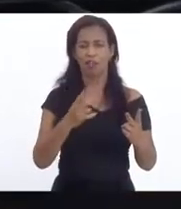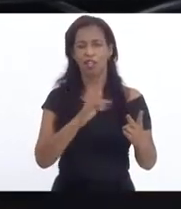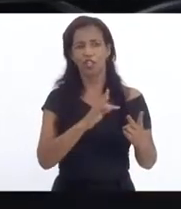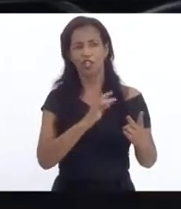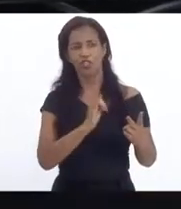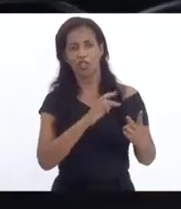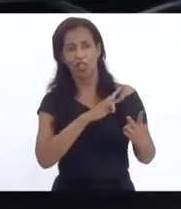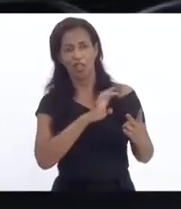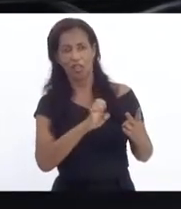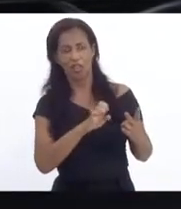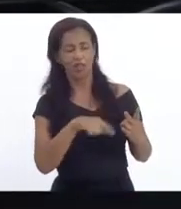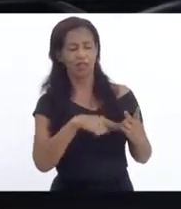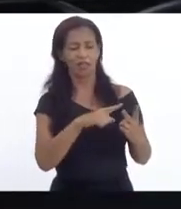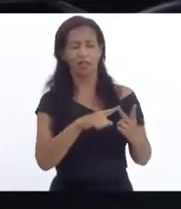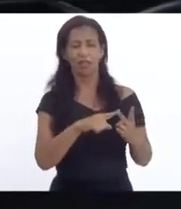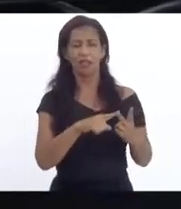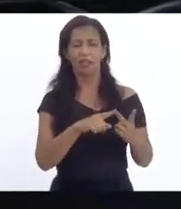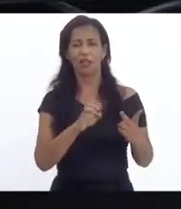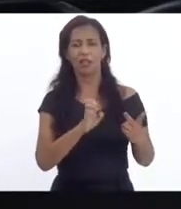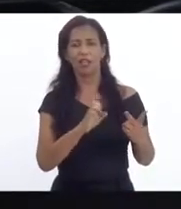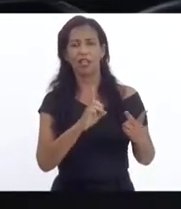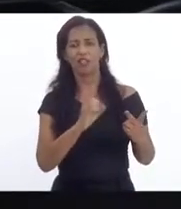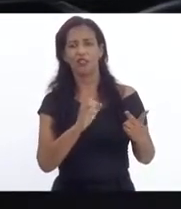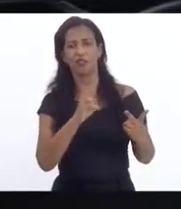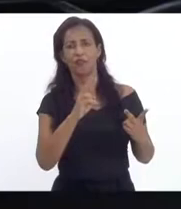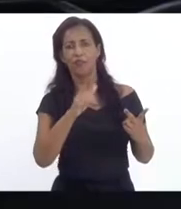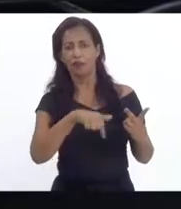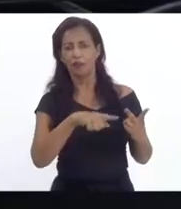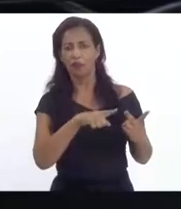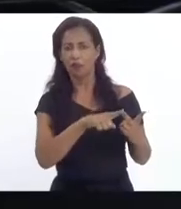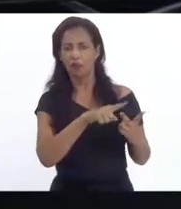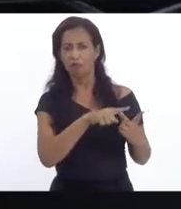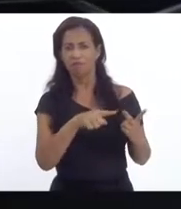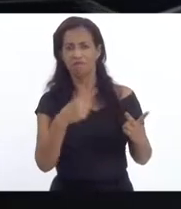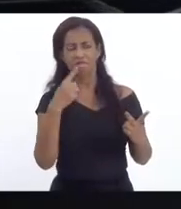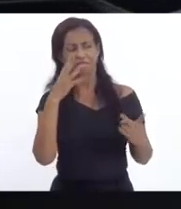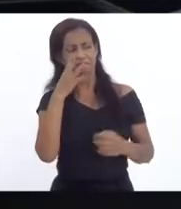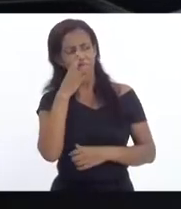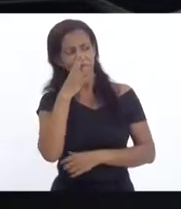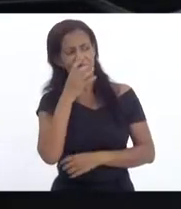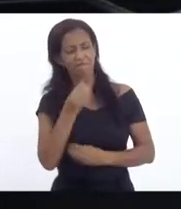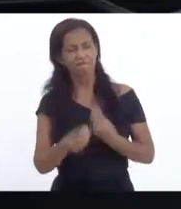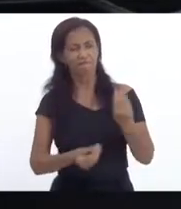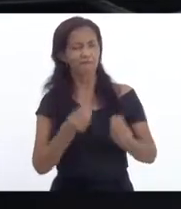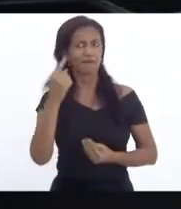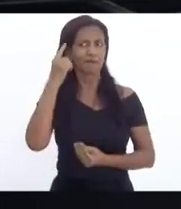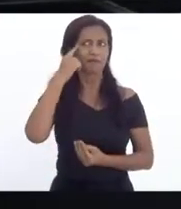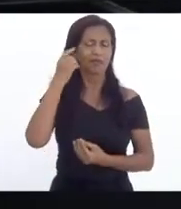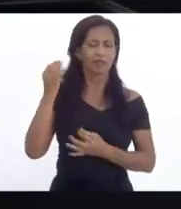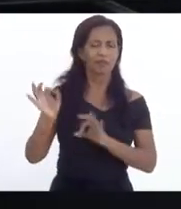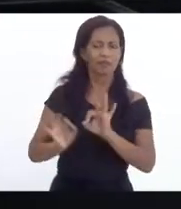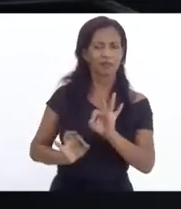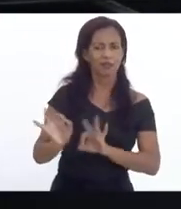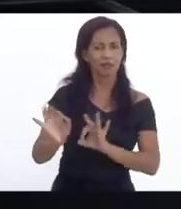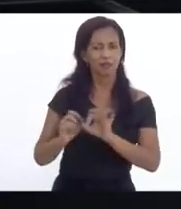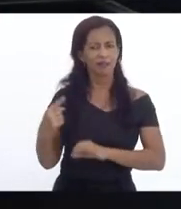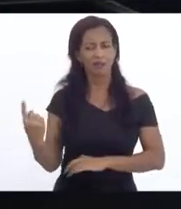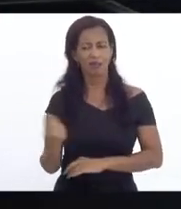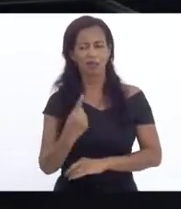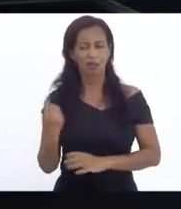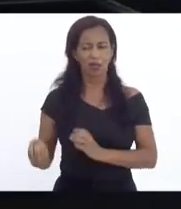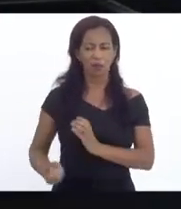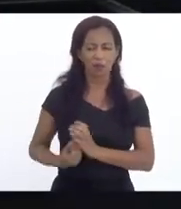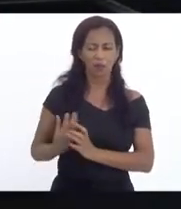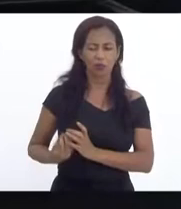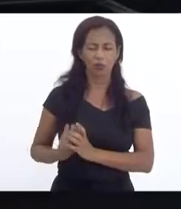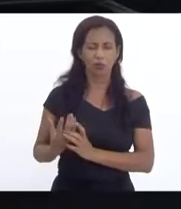Thierry e o Edivar, e eu fico assim, pensando de que maneira nós, da cadeia